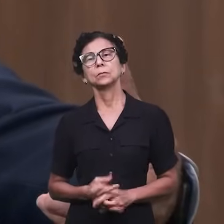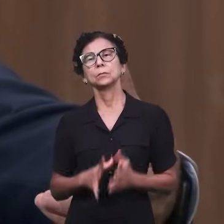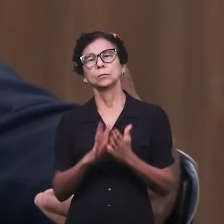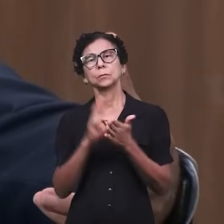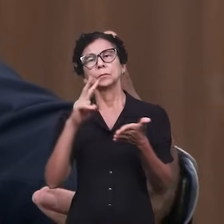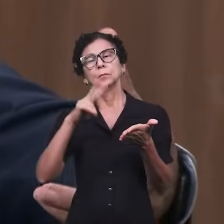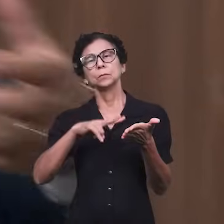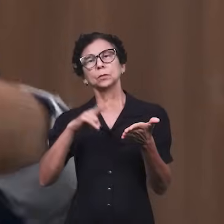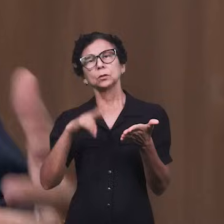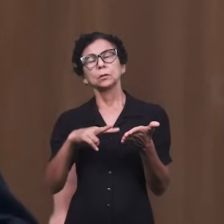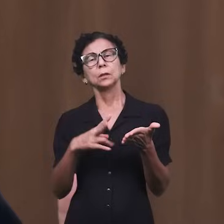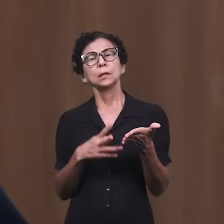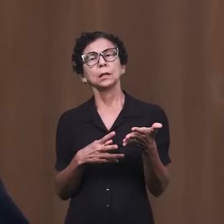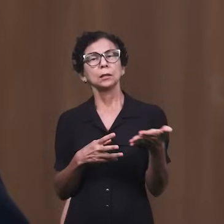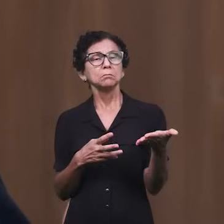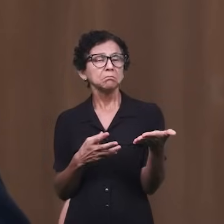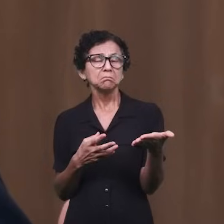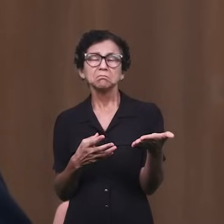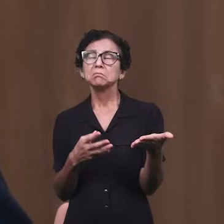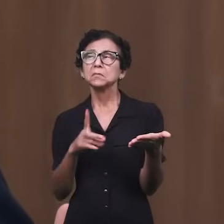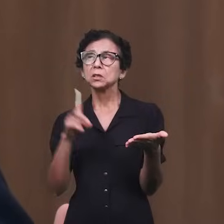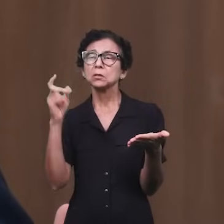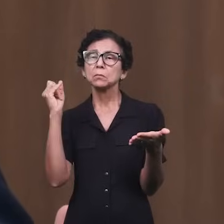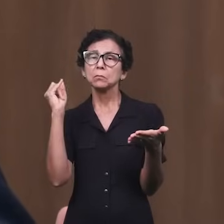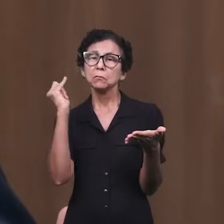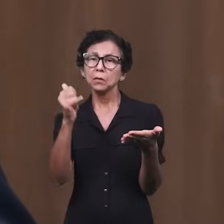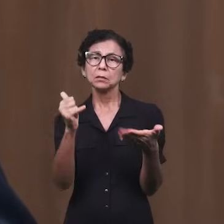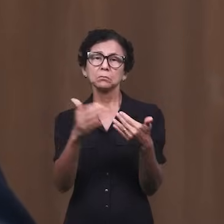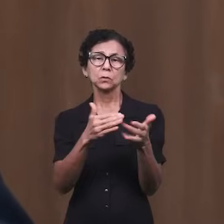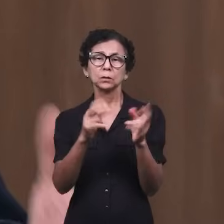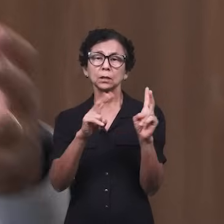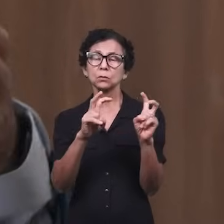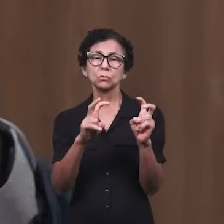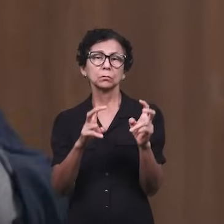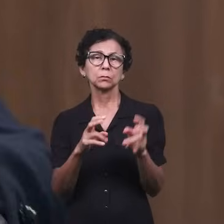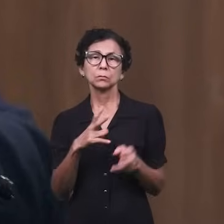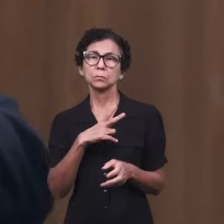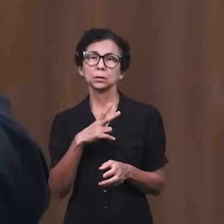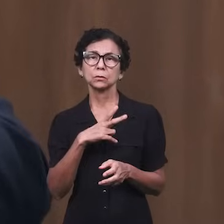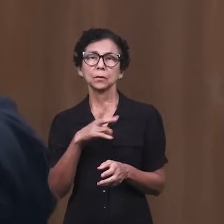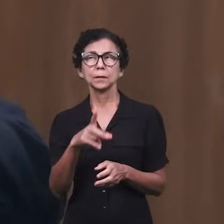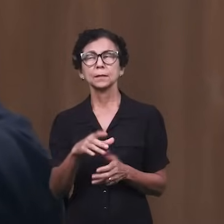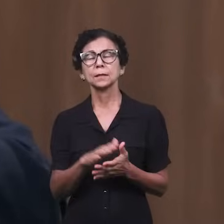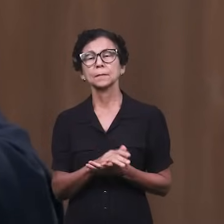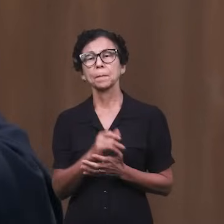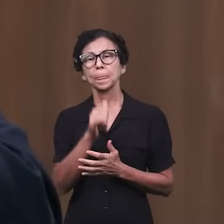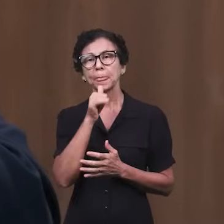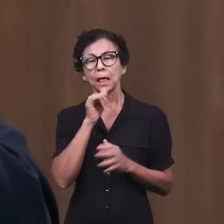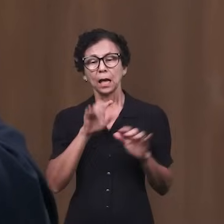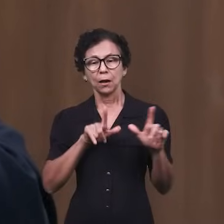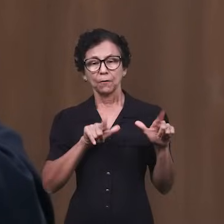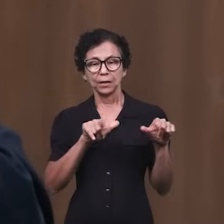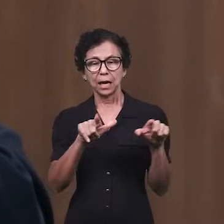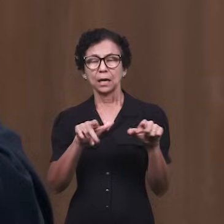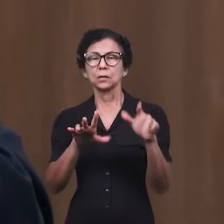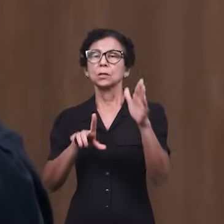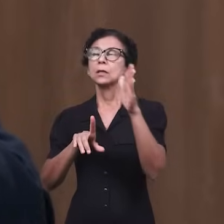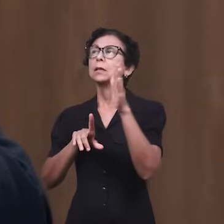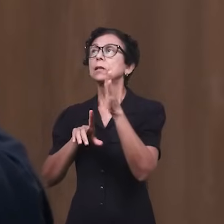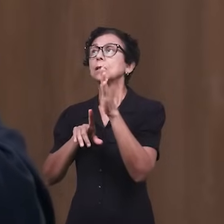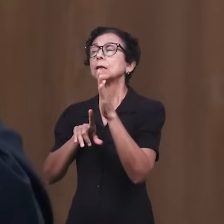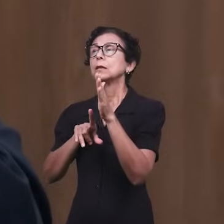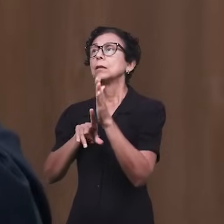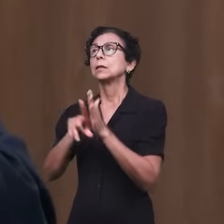Conosco sobre qualquer assunto da nossa vida muitas vezes você consulta para fazer uma viagem você consulta